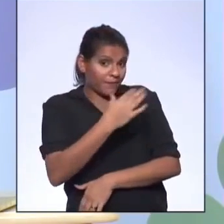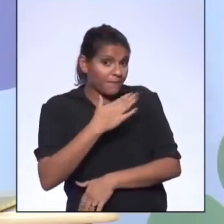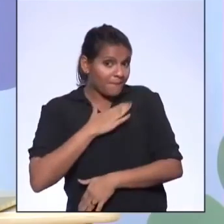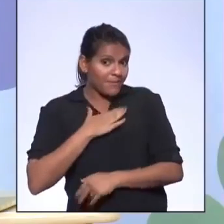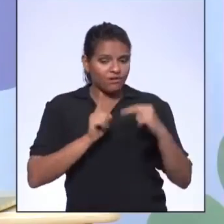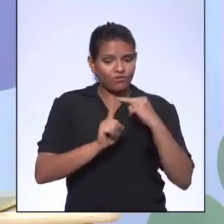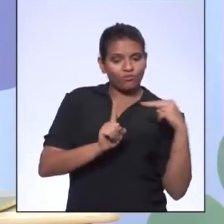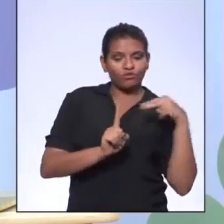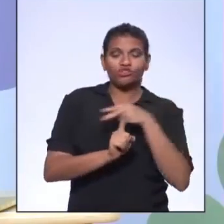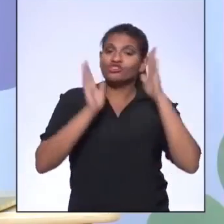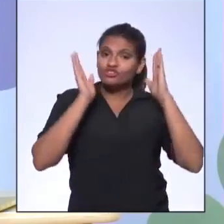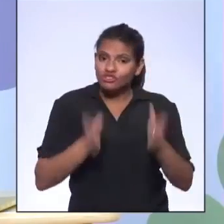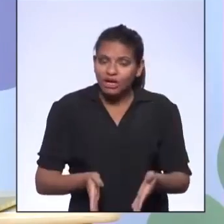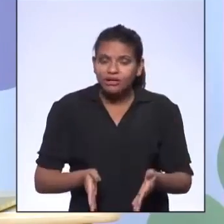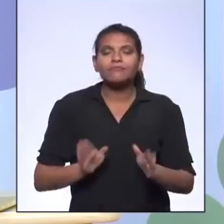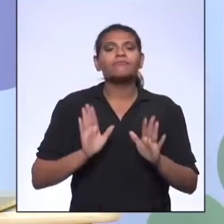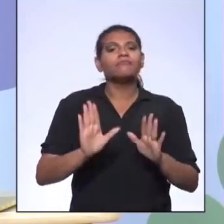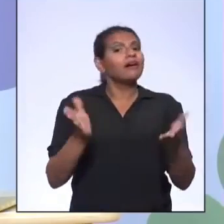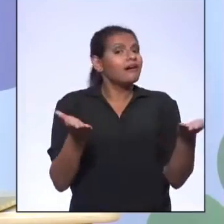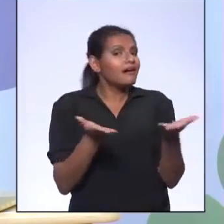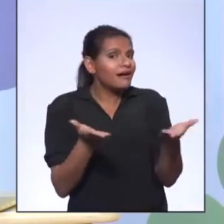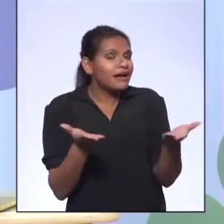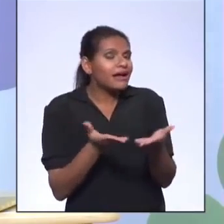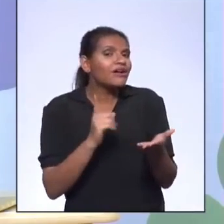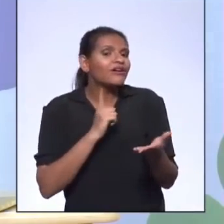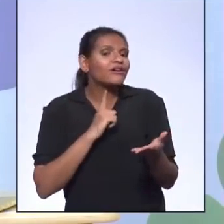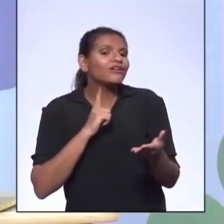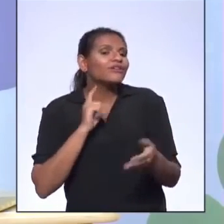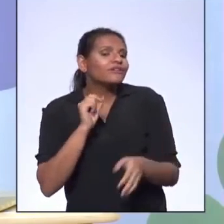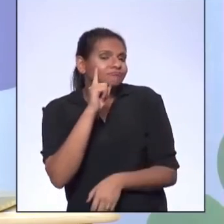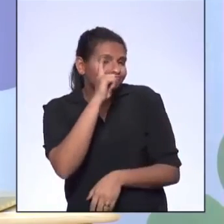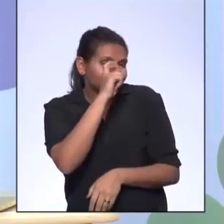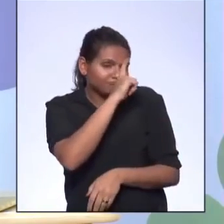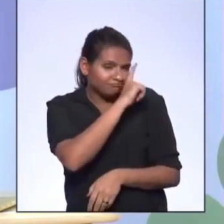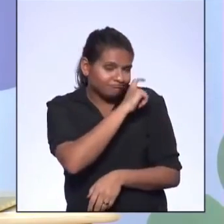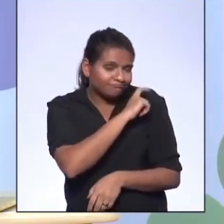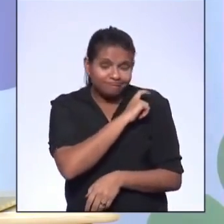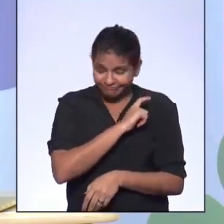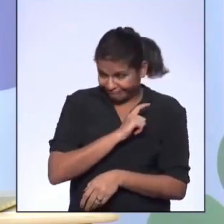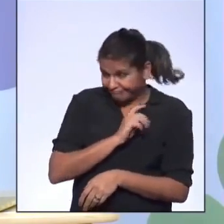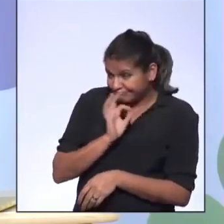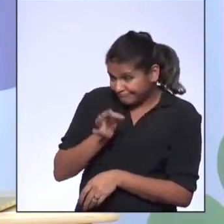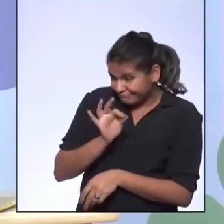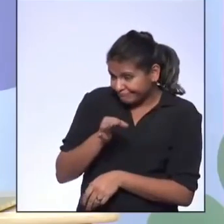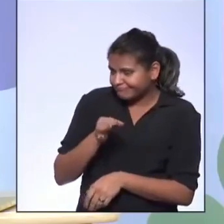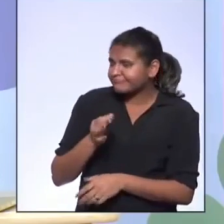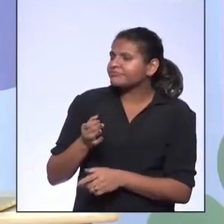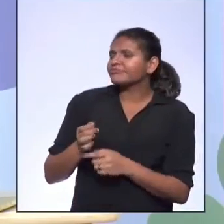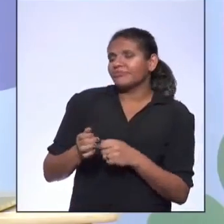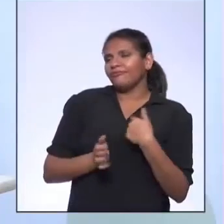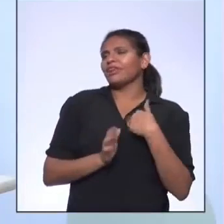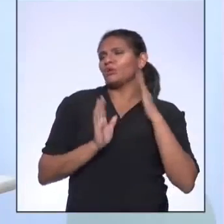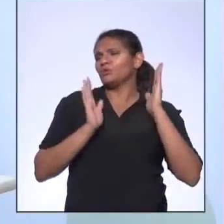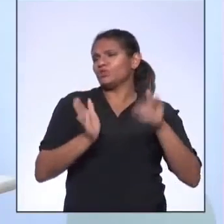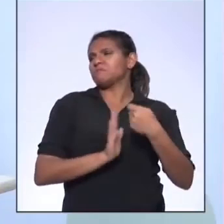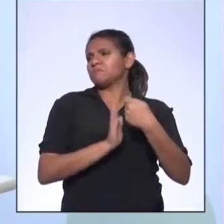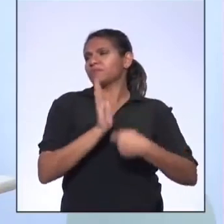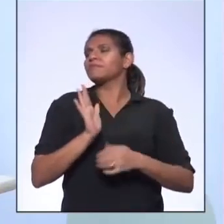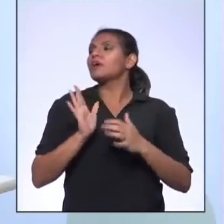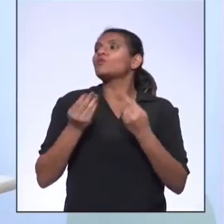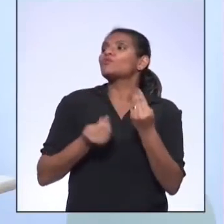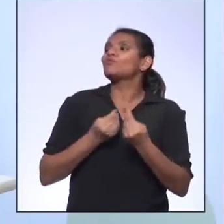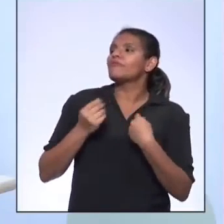a partir de agora vem a parte difícil, né, professor Mauro? Ter uma ideia é fácil, mas defender